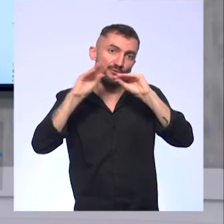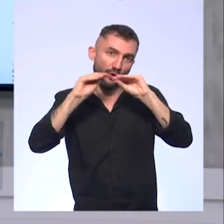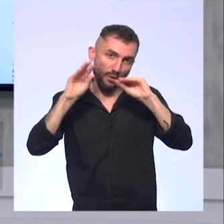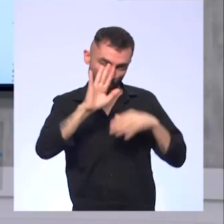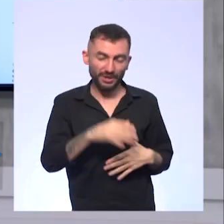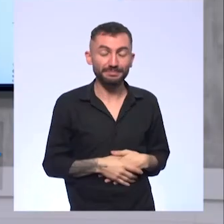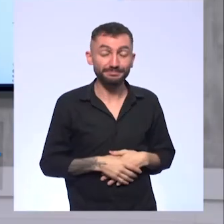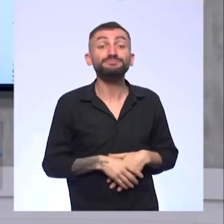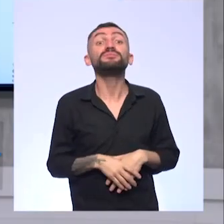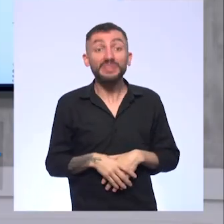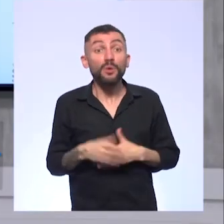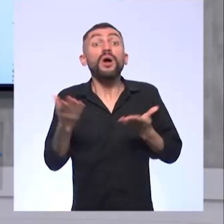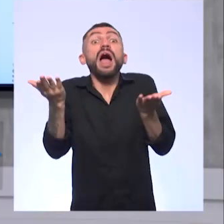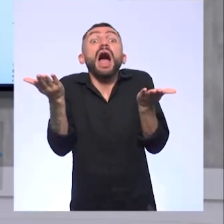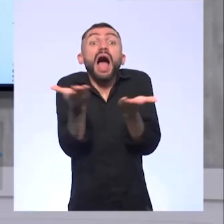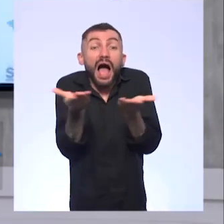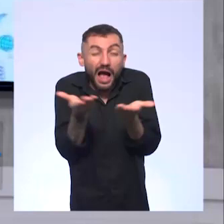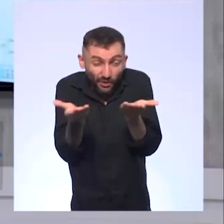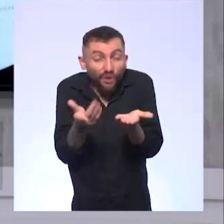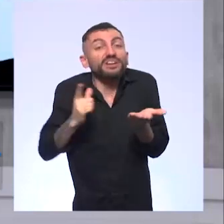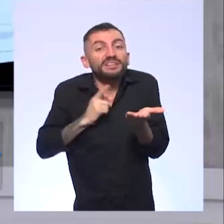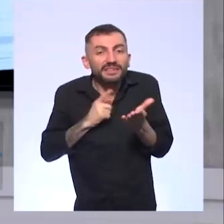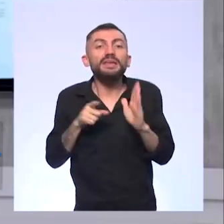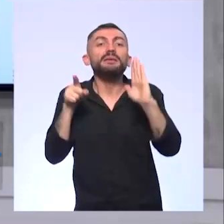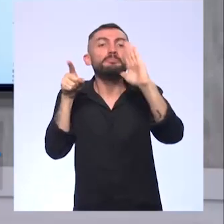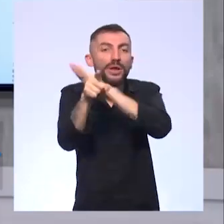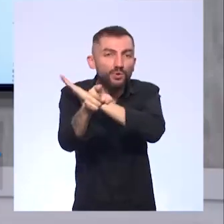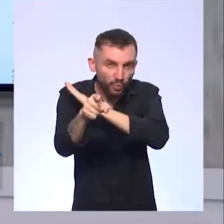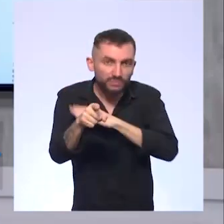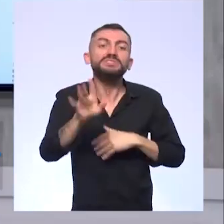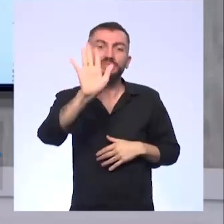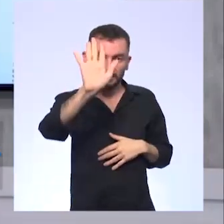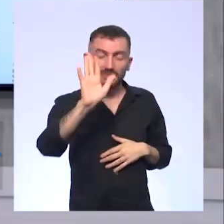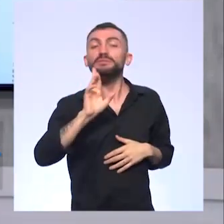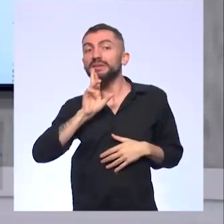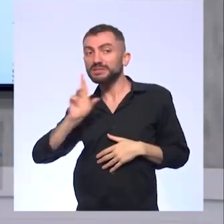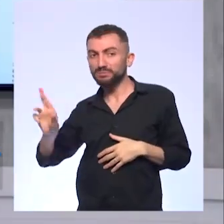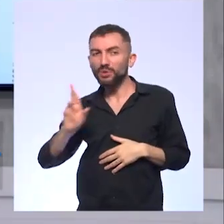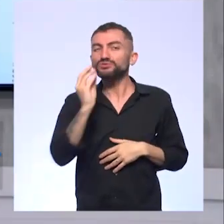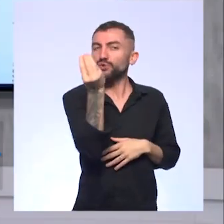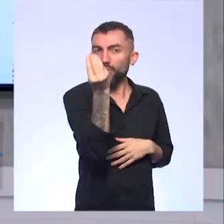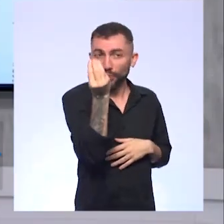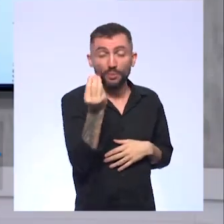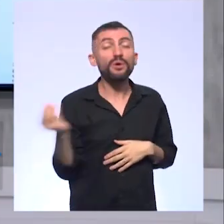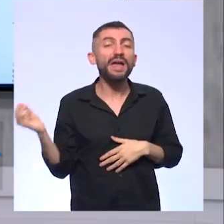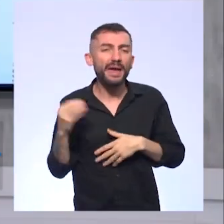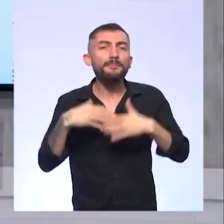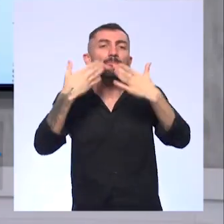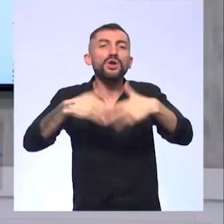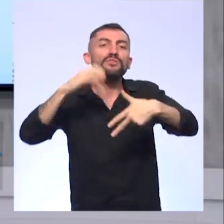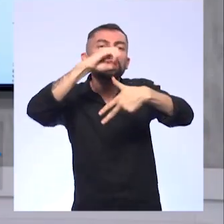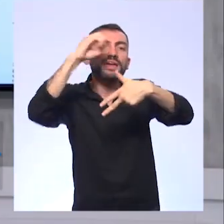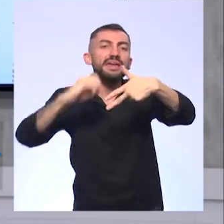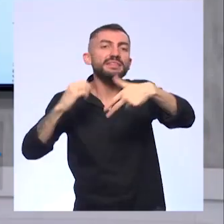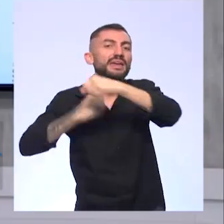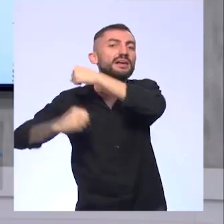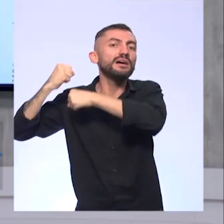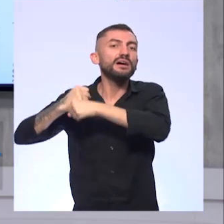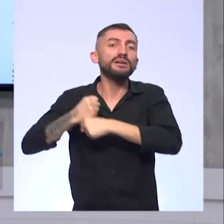a gente vai nesse momento resolver um probleminha então probleminha do Enem 2015